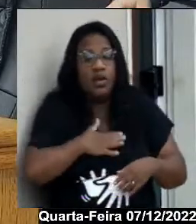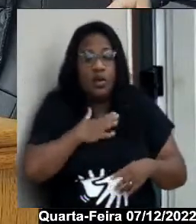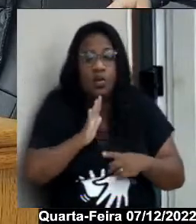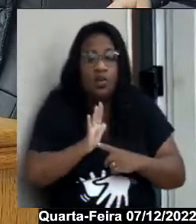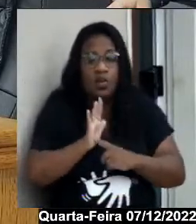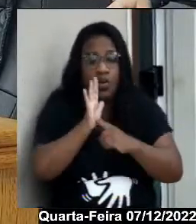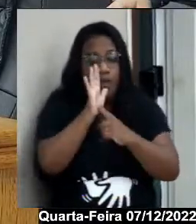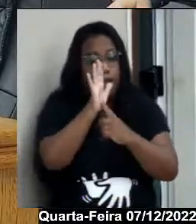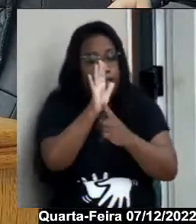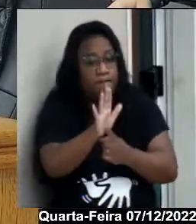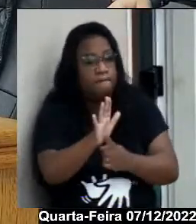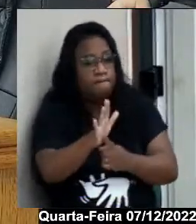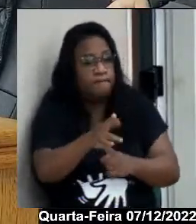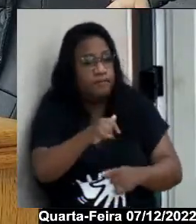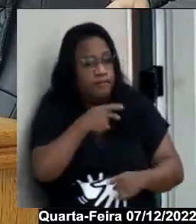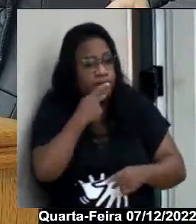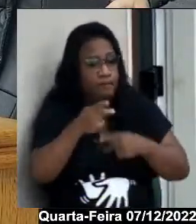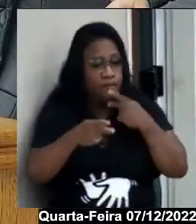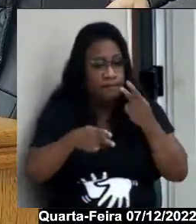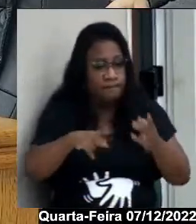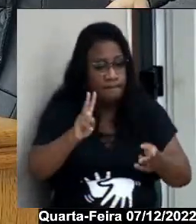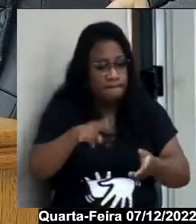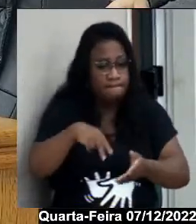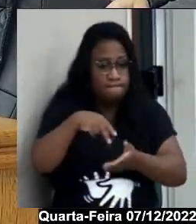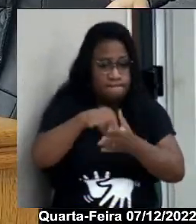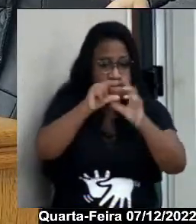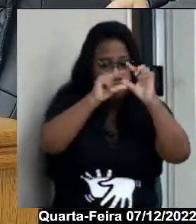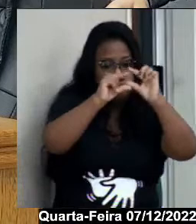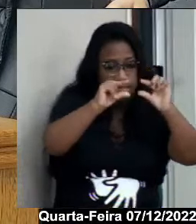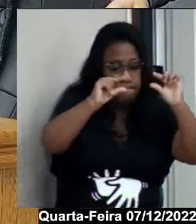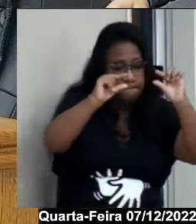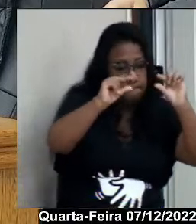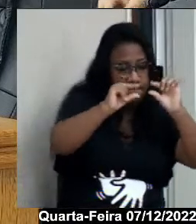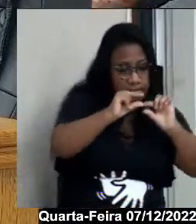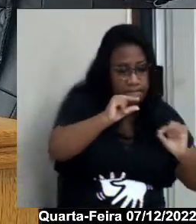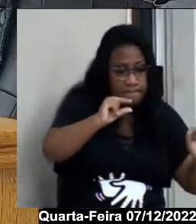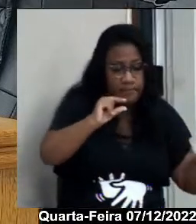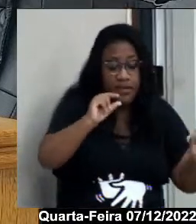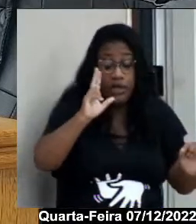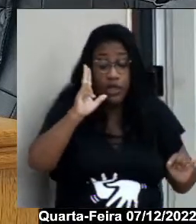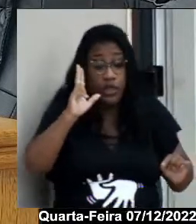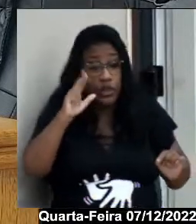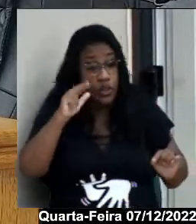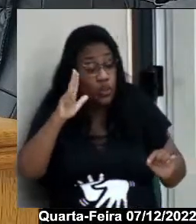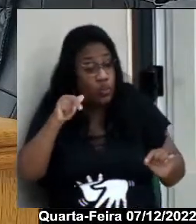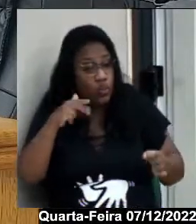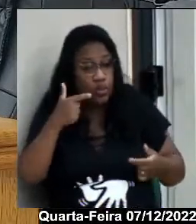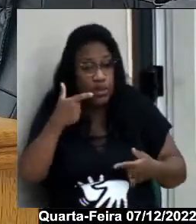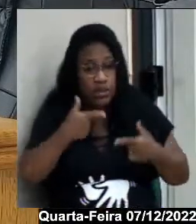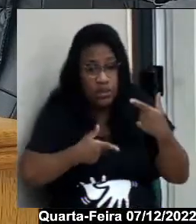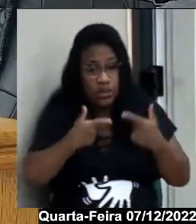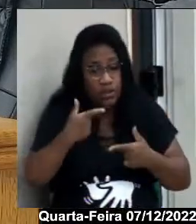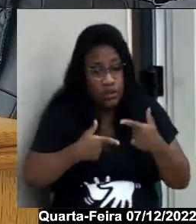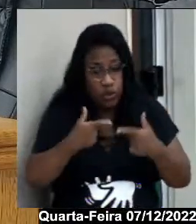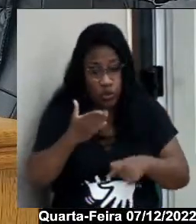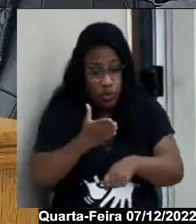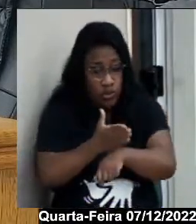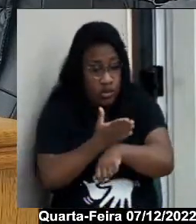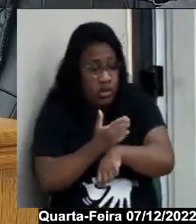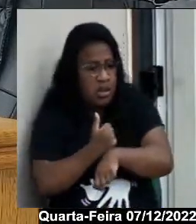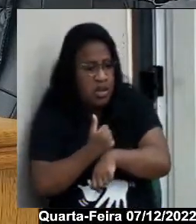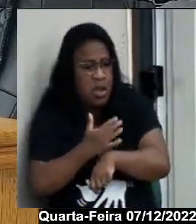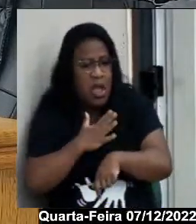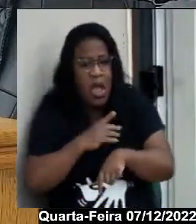ele falou, há um tempo atrás, das emendas, né, que ele apresenta, ele nunca discute com a gente,